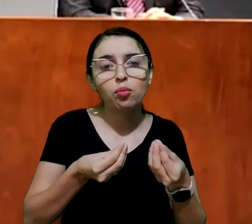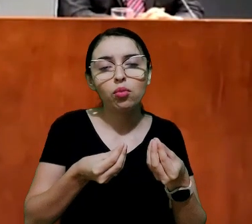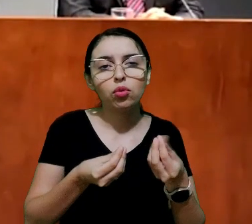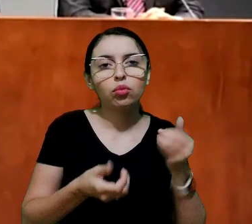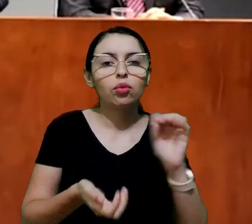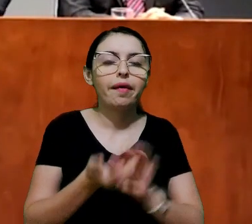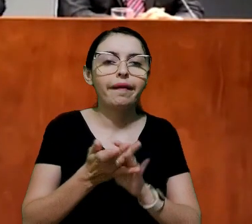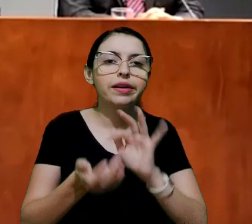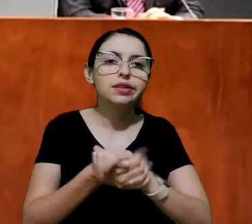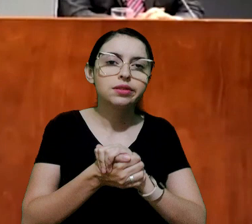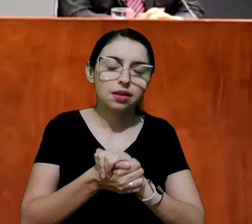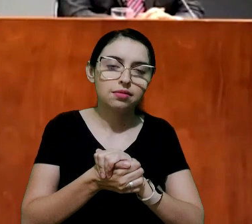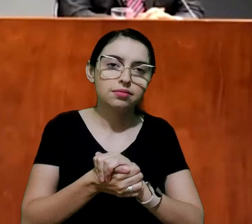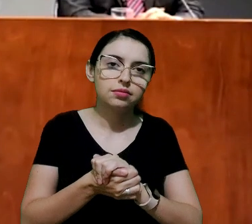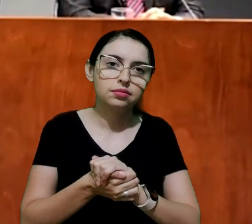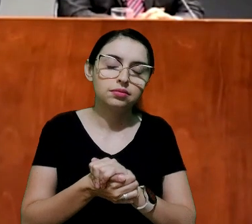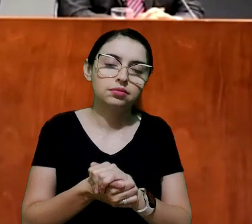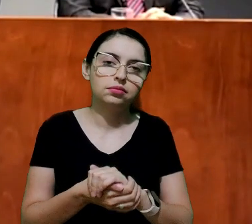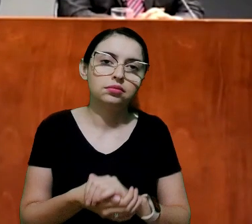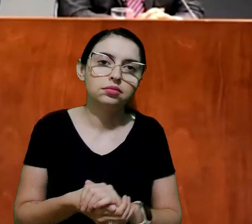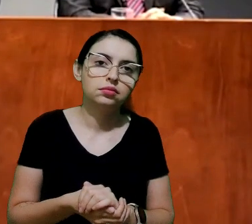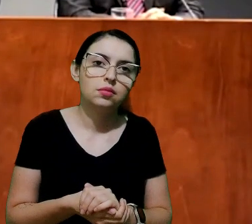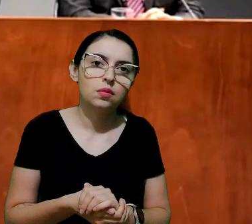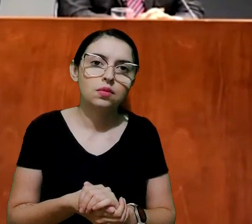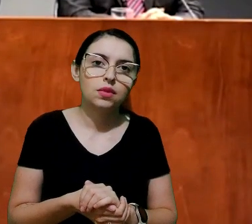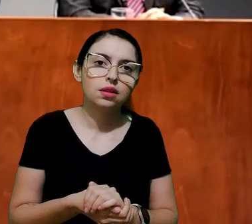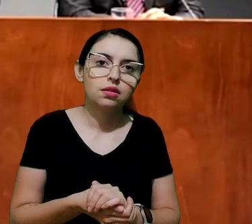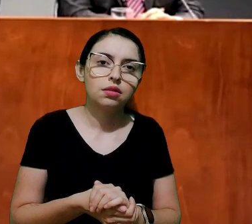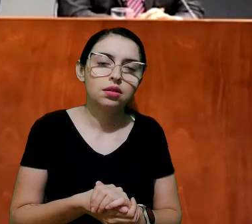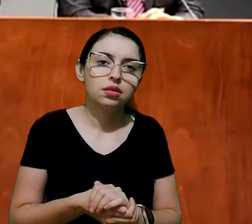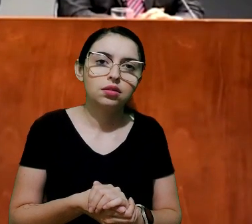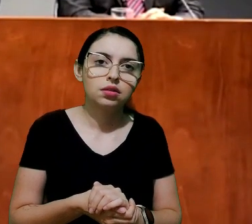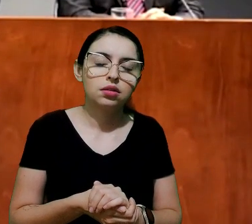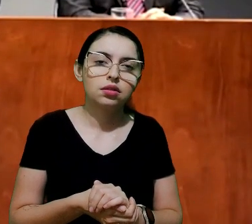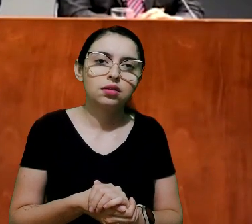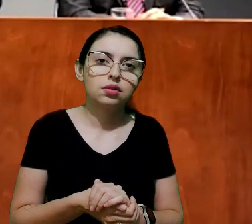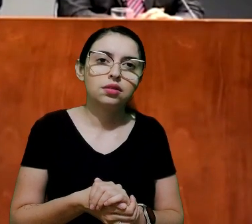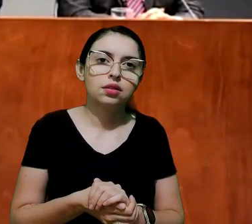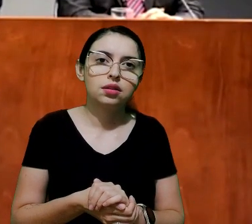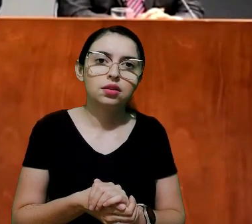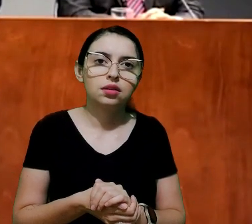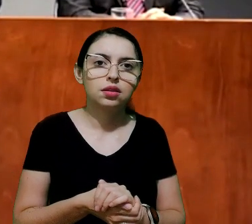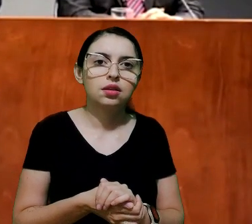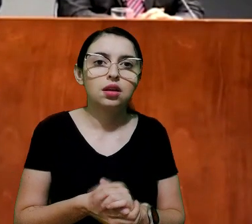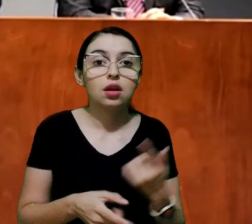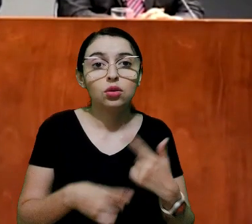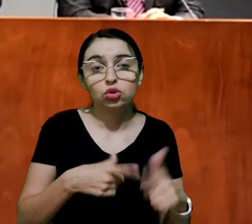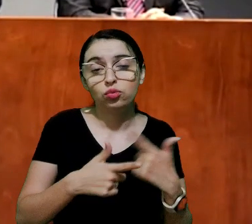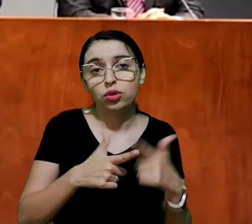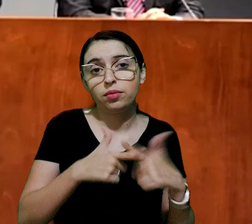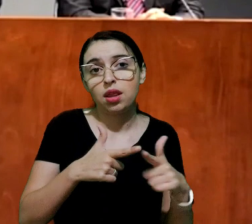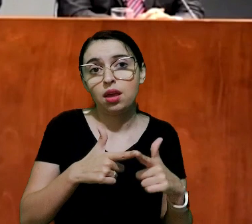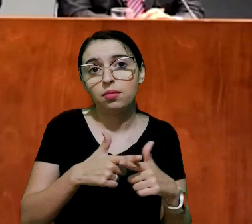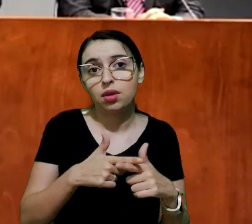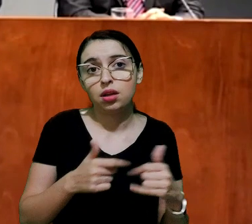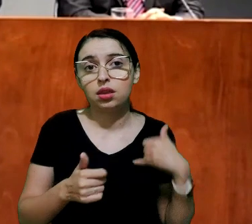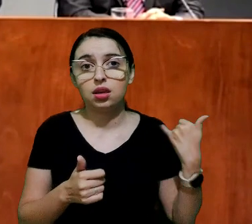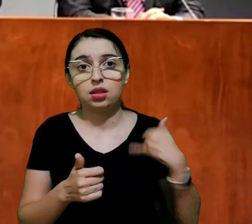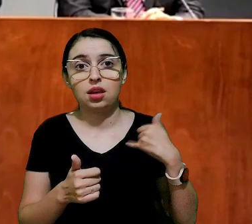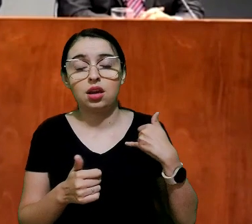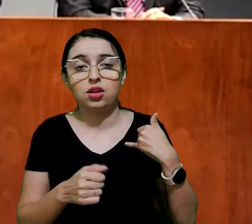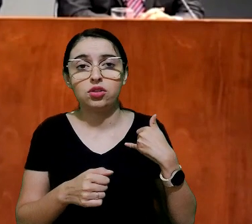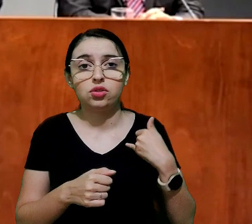vai se casar, pode se casar, em que regime, é algo que se põe em face do